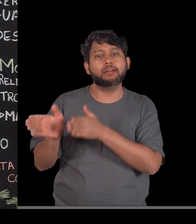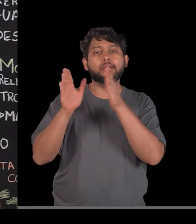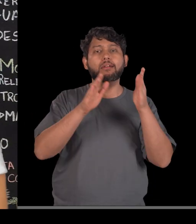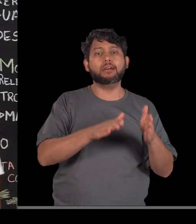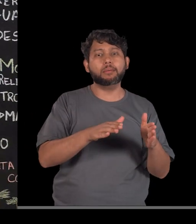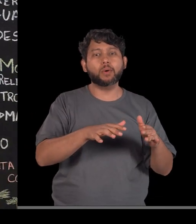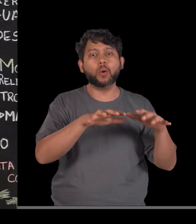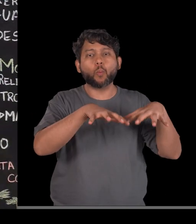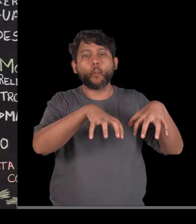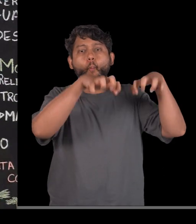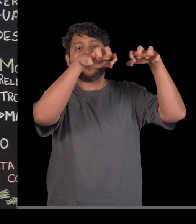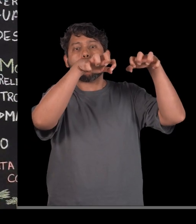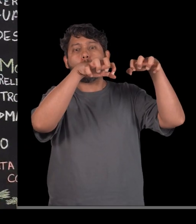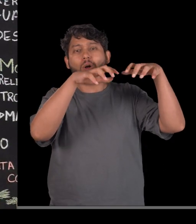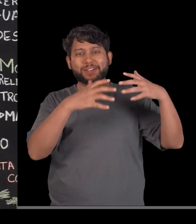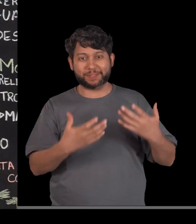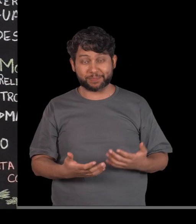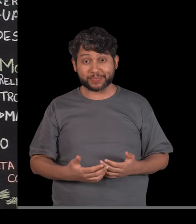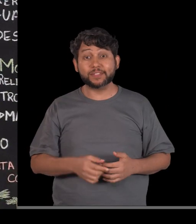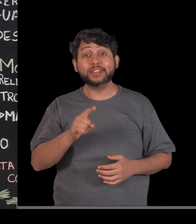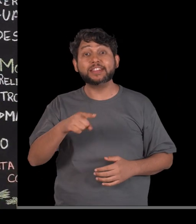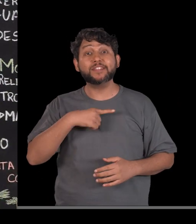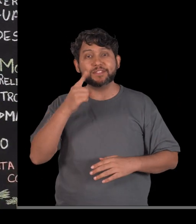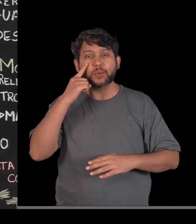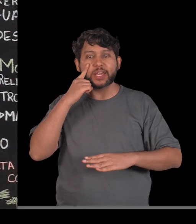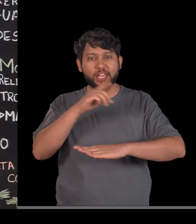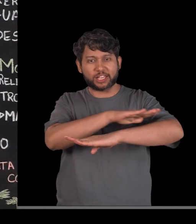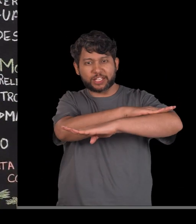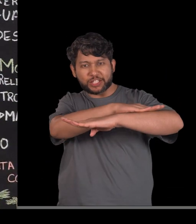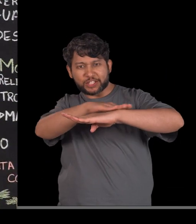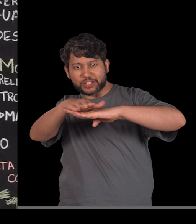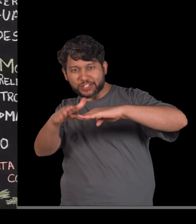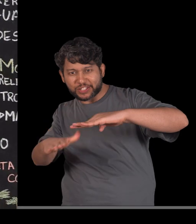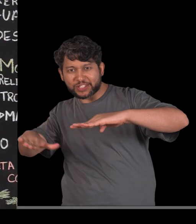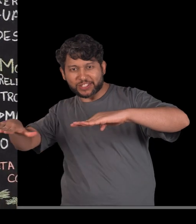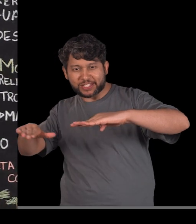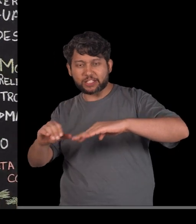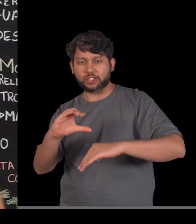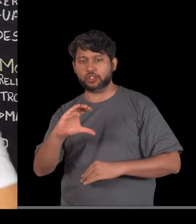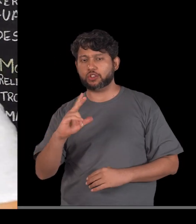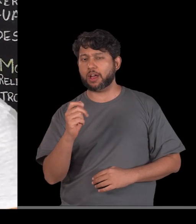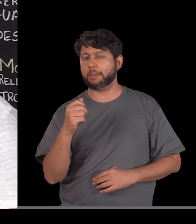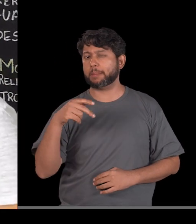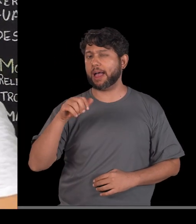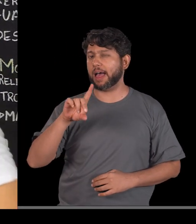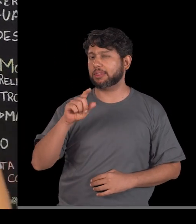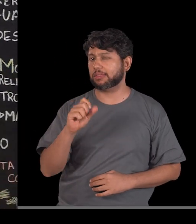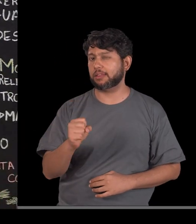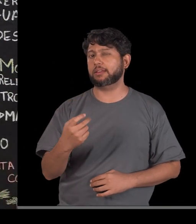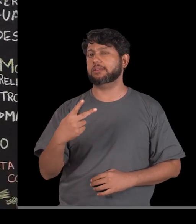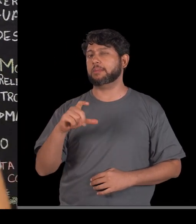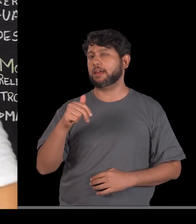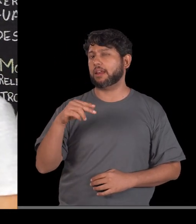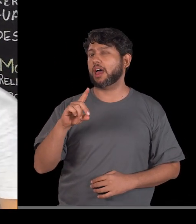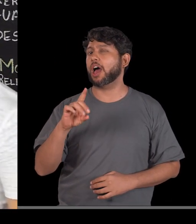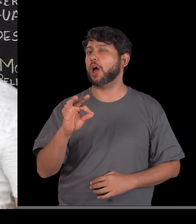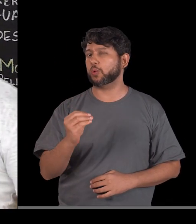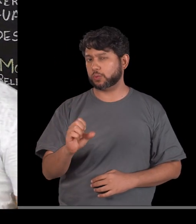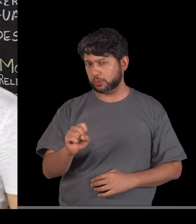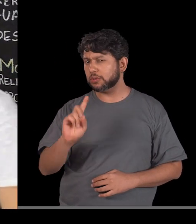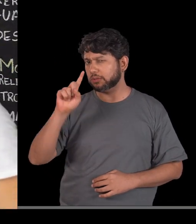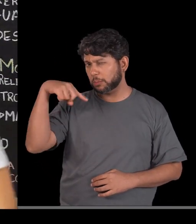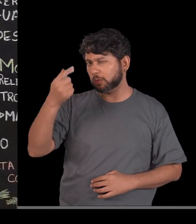vão predominar os planaltos e as chapadas. Chapadas são derivações dos planaltos. Vamos falar isso melhor nas aulas de